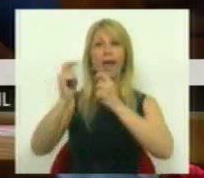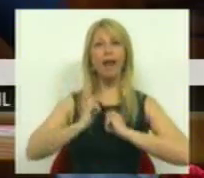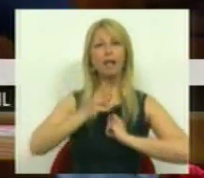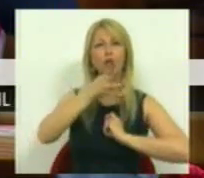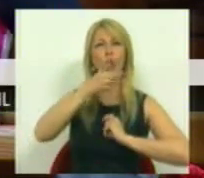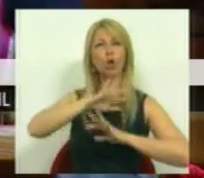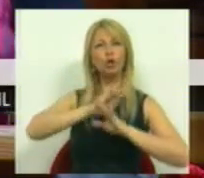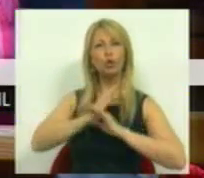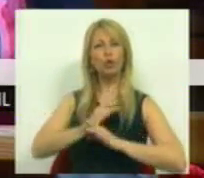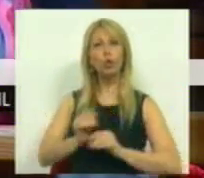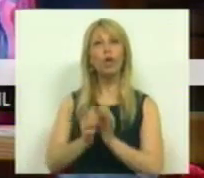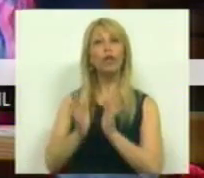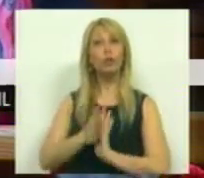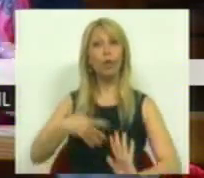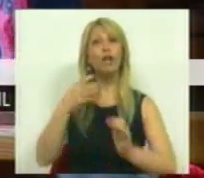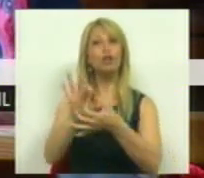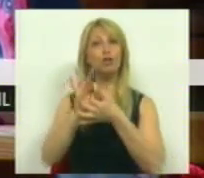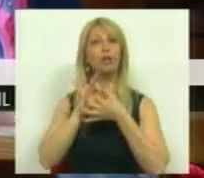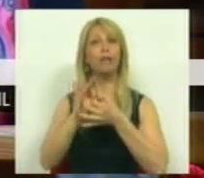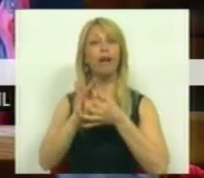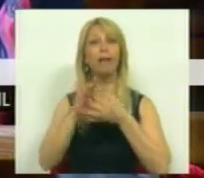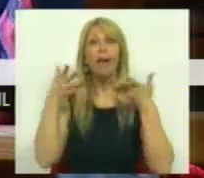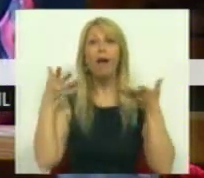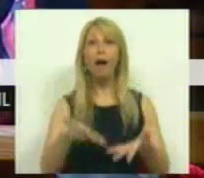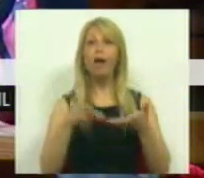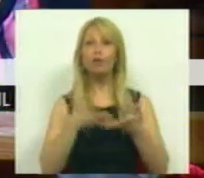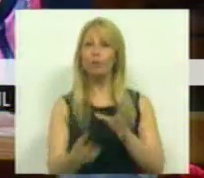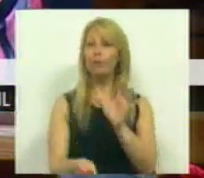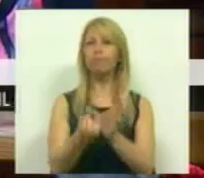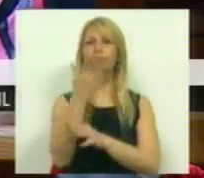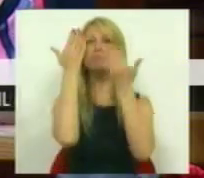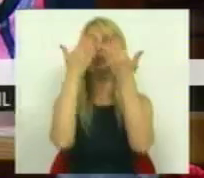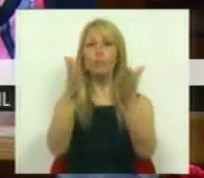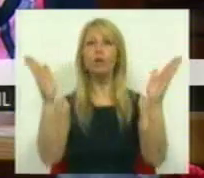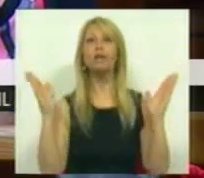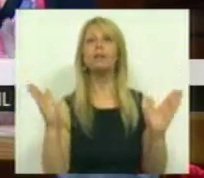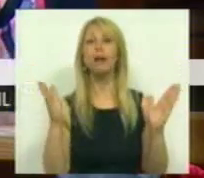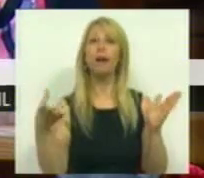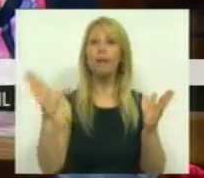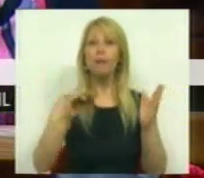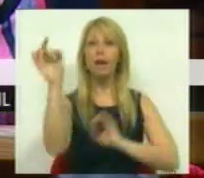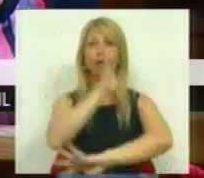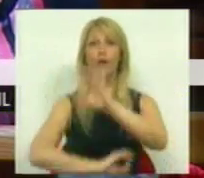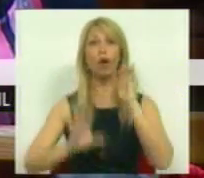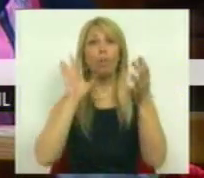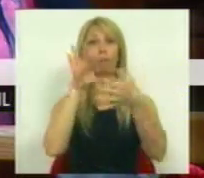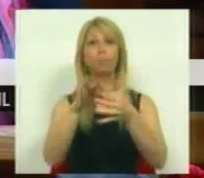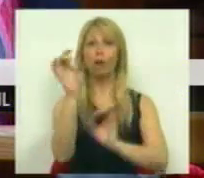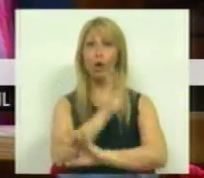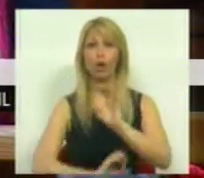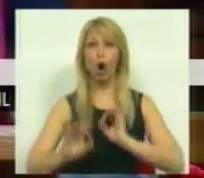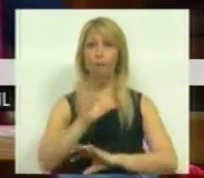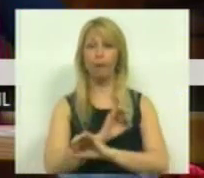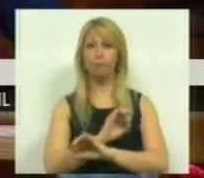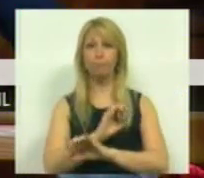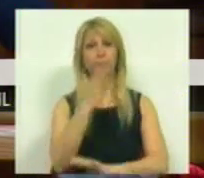de todas as solidariedades que ajudaram a fazer a democracia e mais Europa para a Europa.